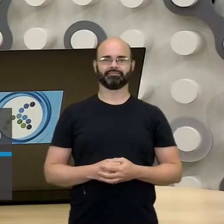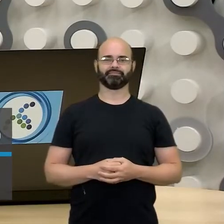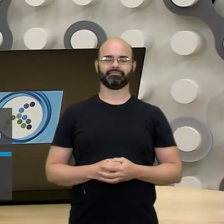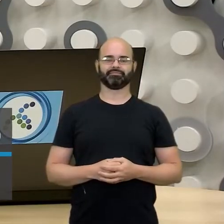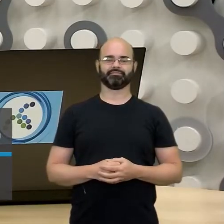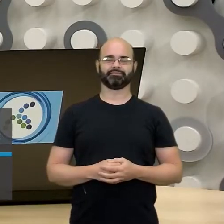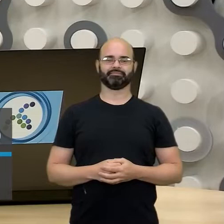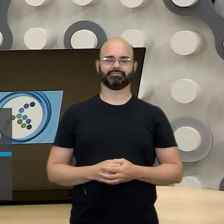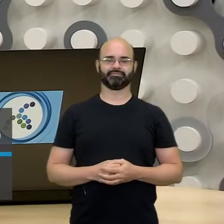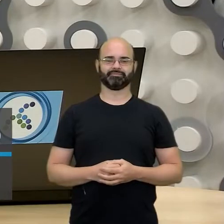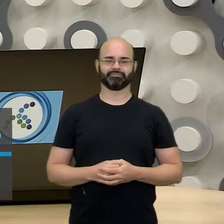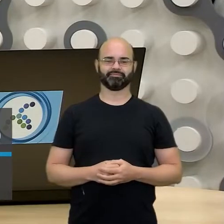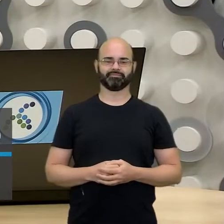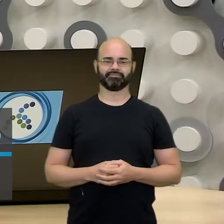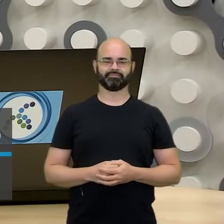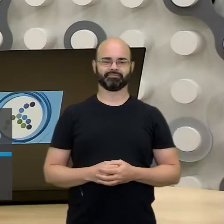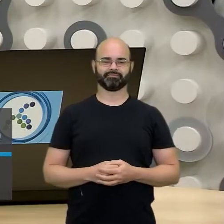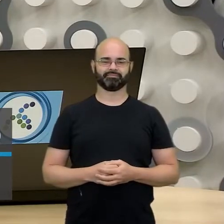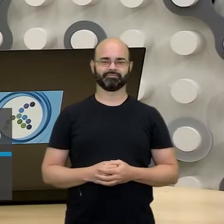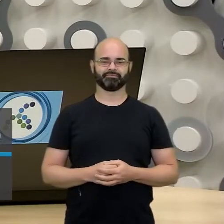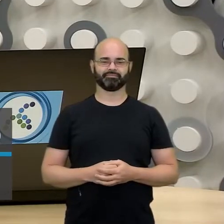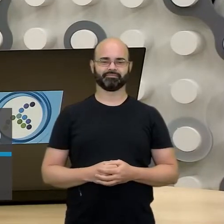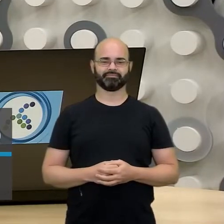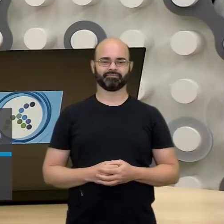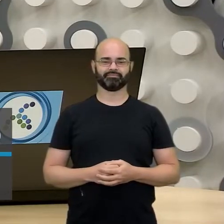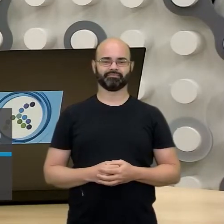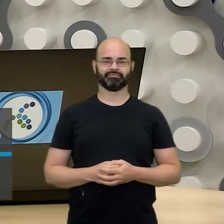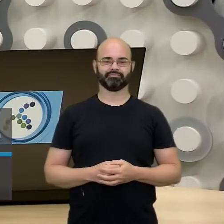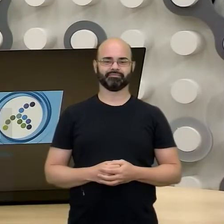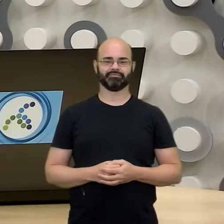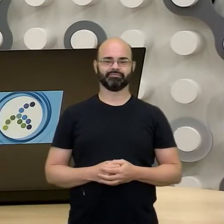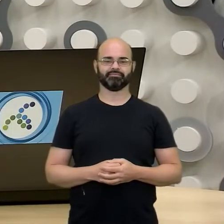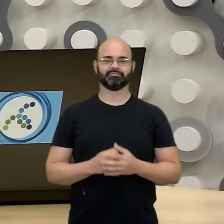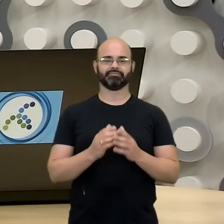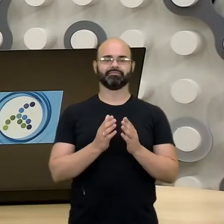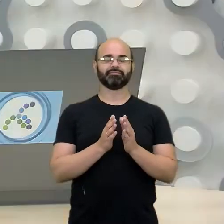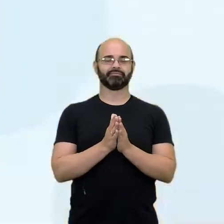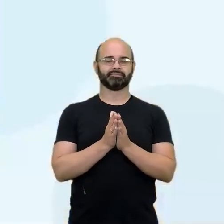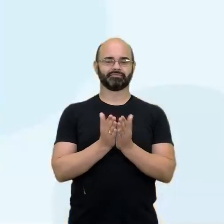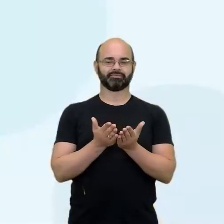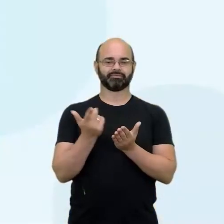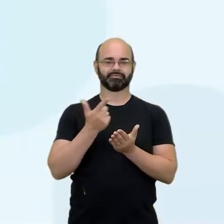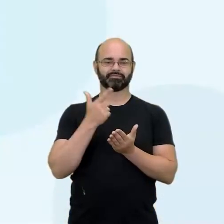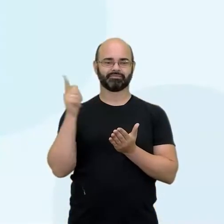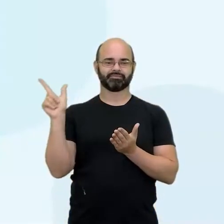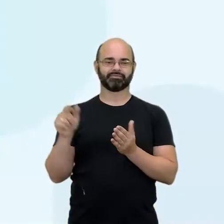aí, indo lá para o clássico, a gente tem o livro de Êxopo, né? Que o livro Êxopo,